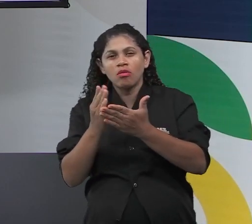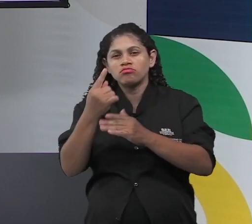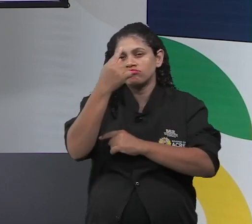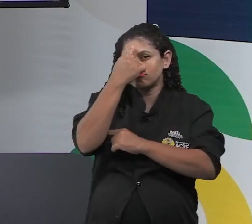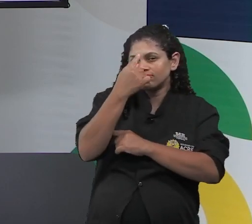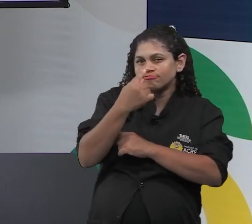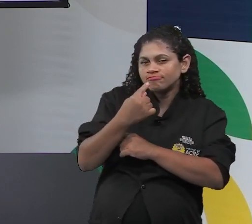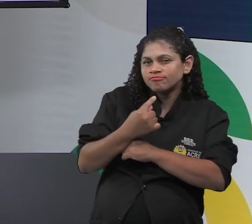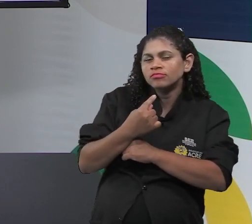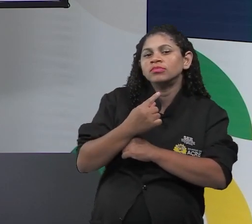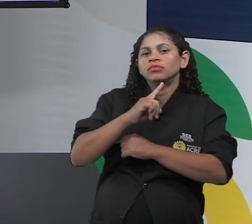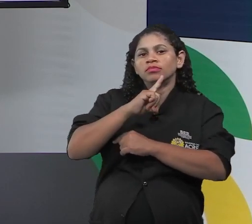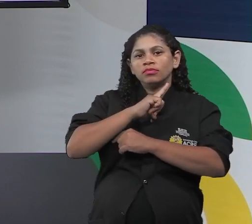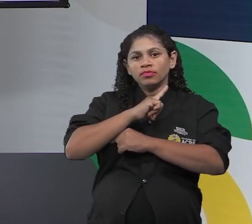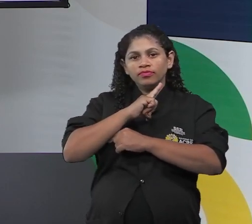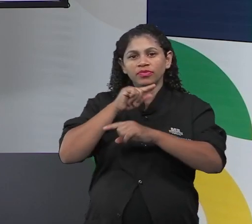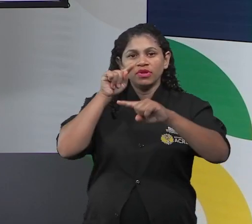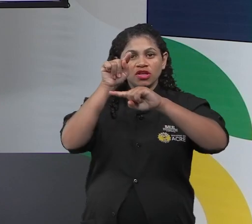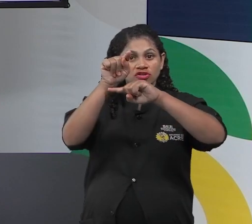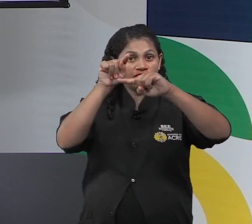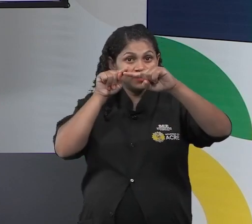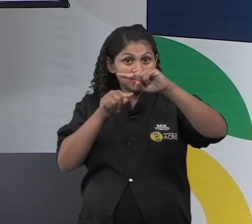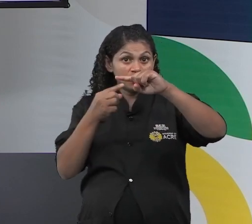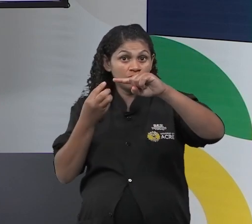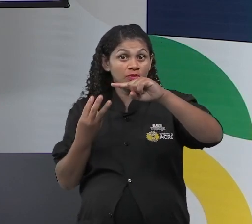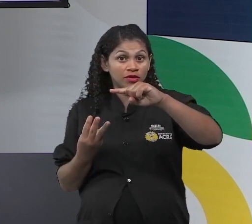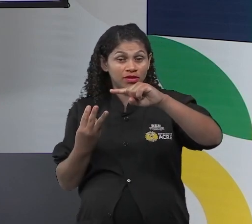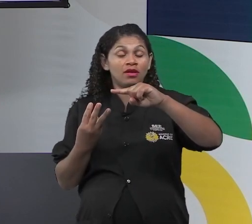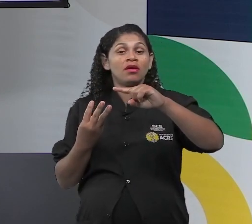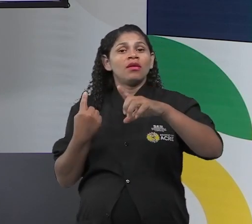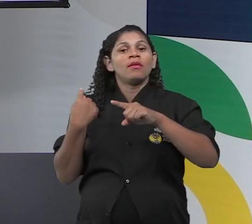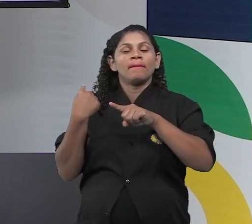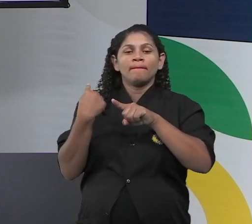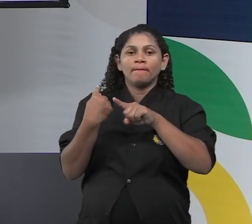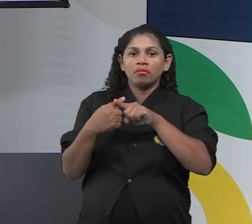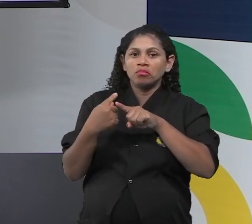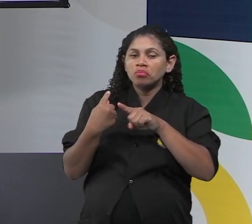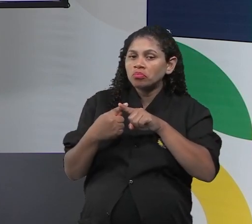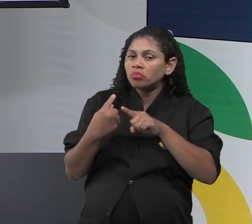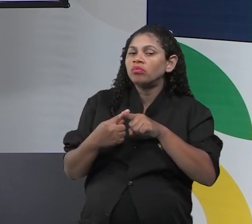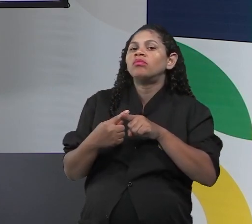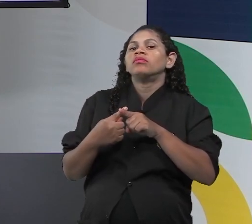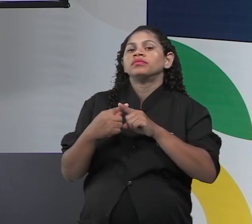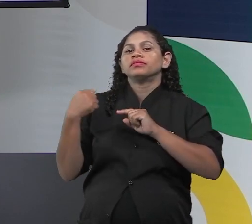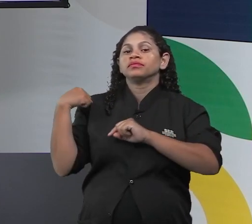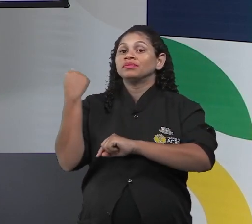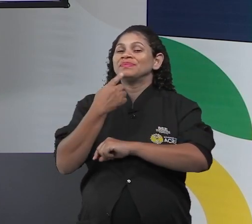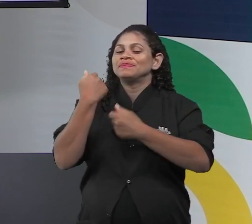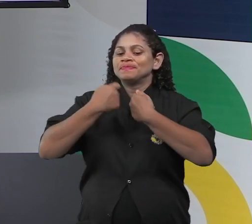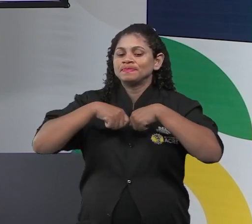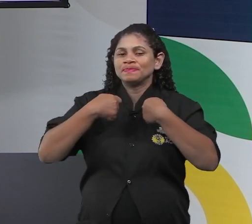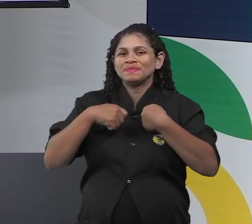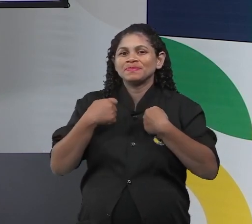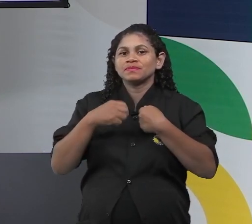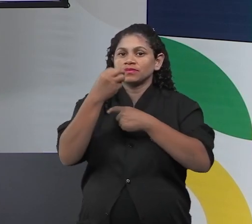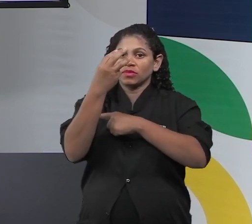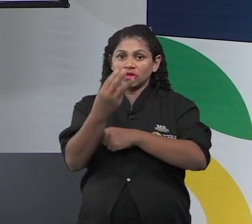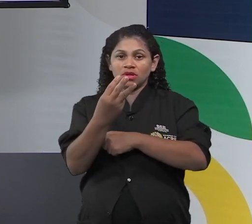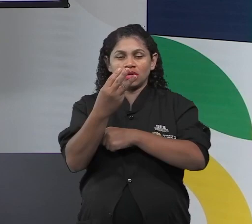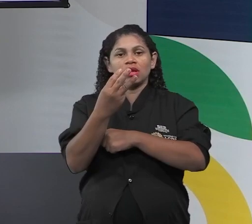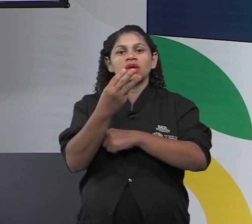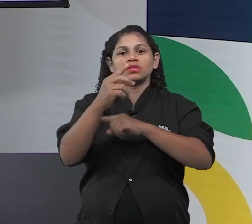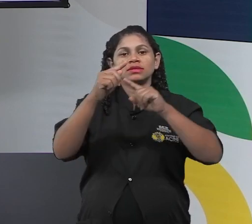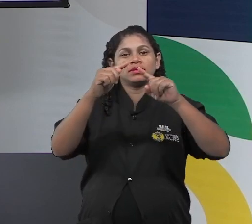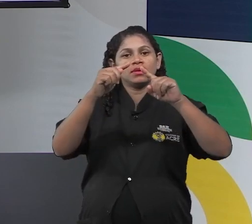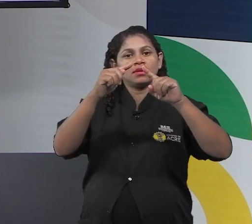Por exemplo, por que a pirâmide tem uma divisão por 3? É porque nós precisamos de 3 pirâmides para formar um prisma,